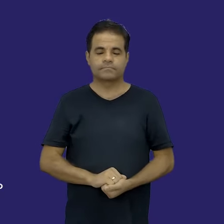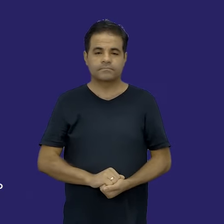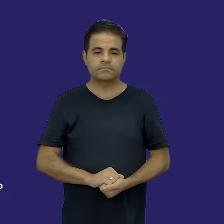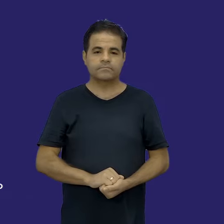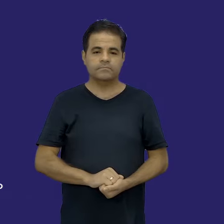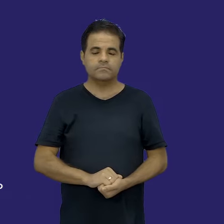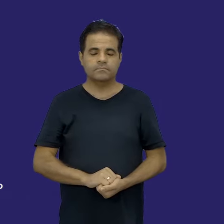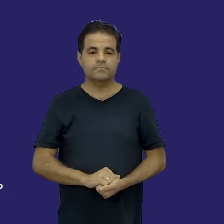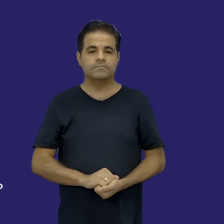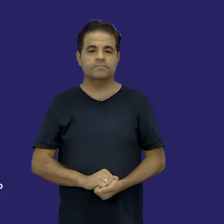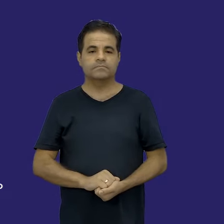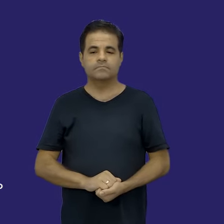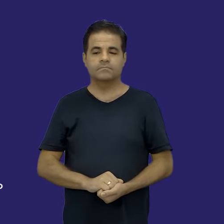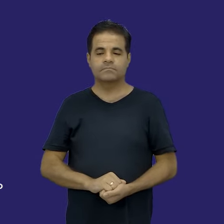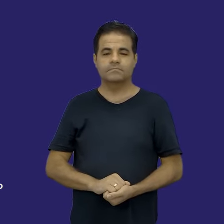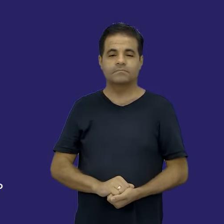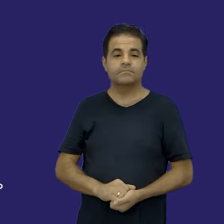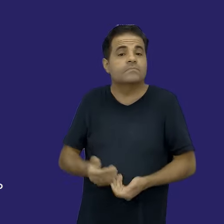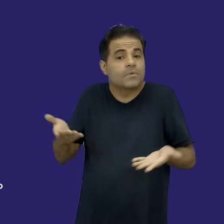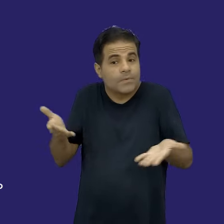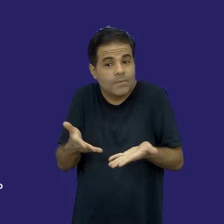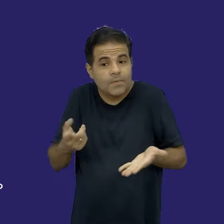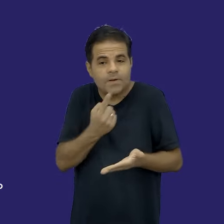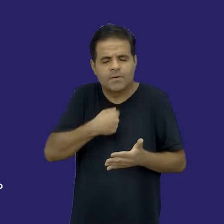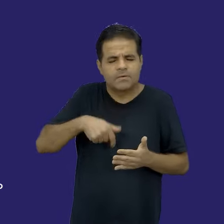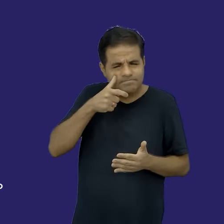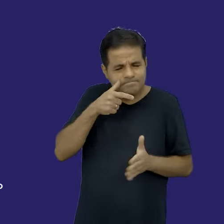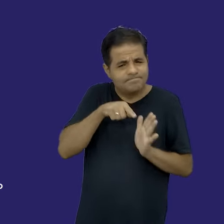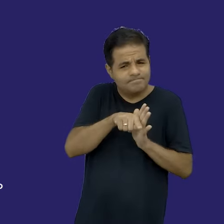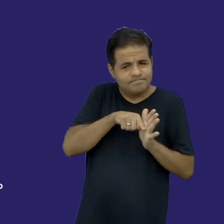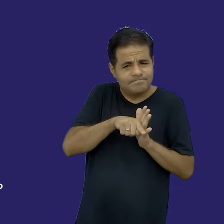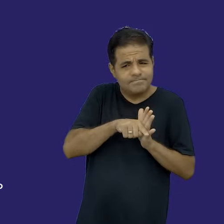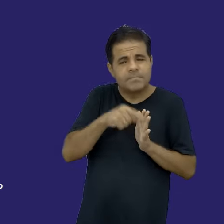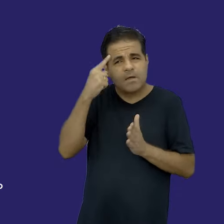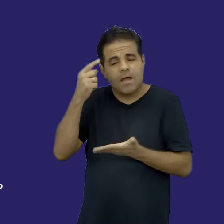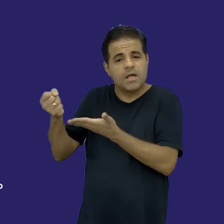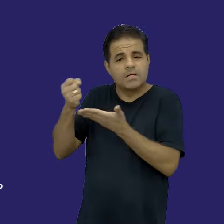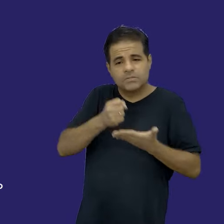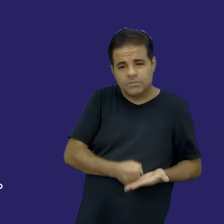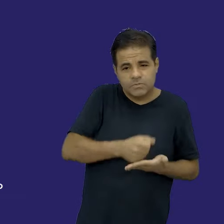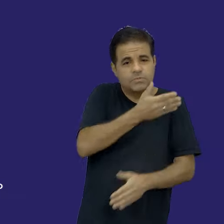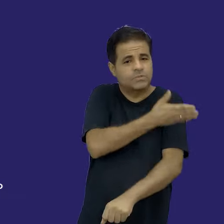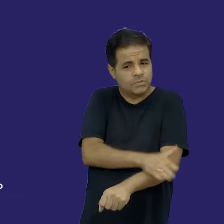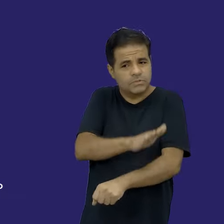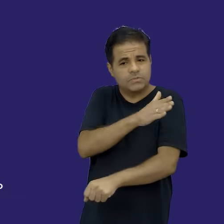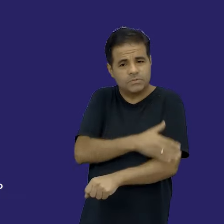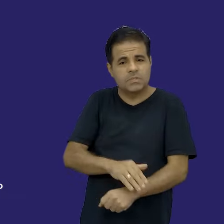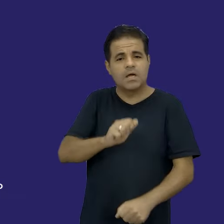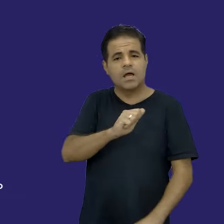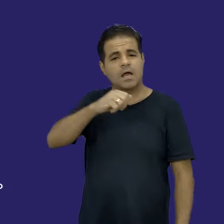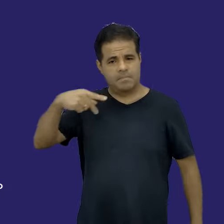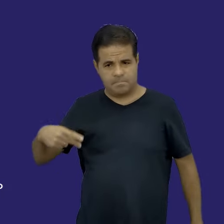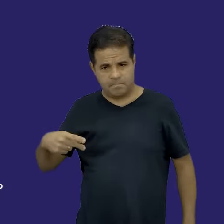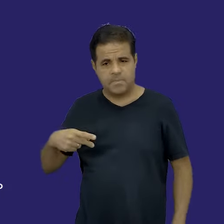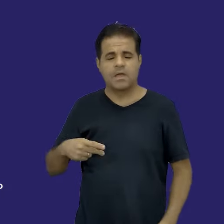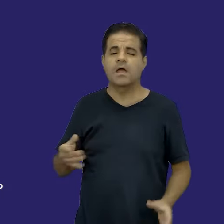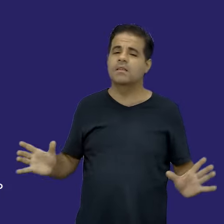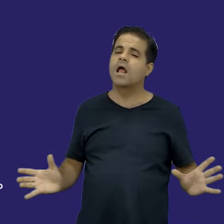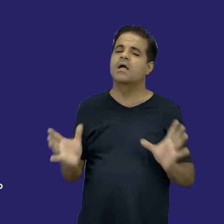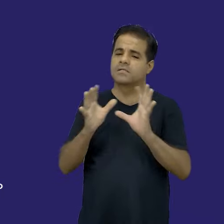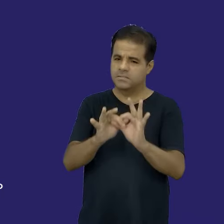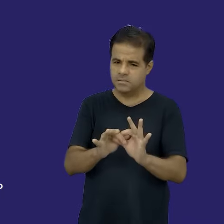Bom, o nosso segundo momento ele finalizou, né? Nós trouxemos ali um exercício da AP, ele está